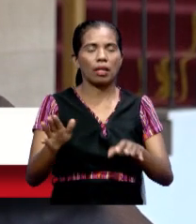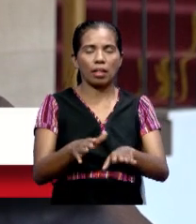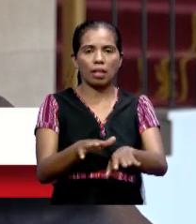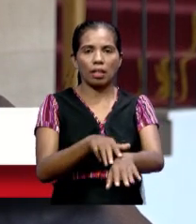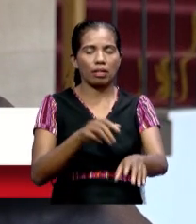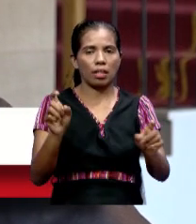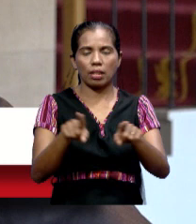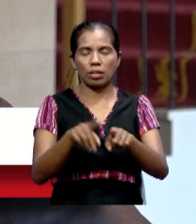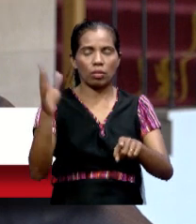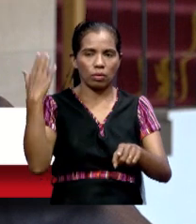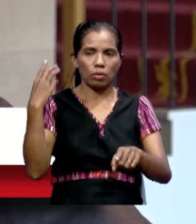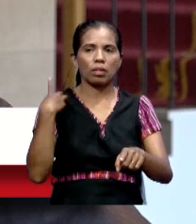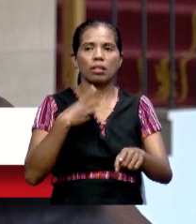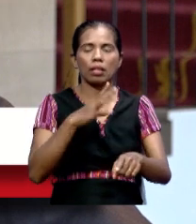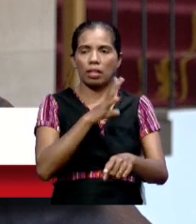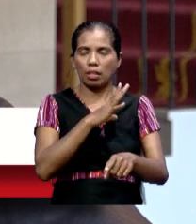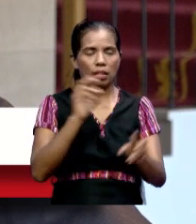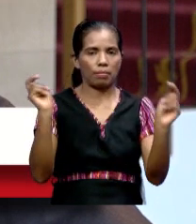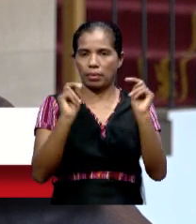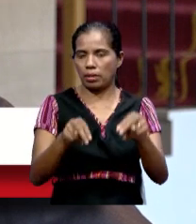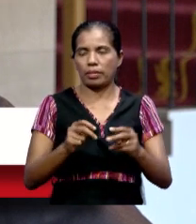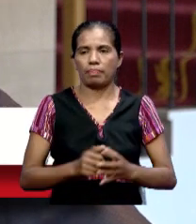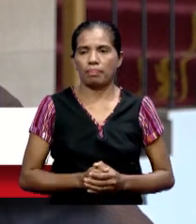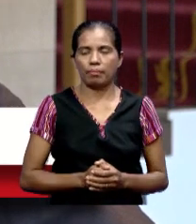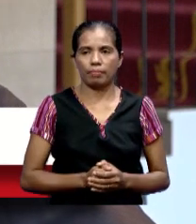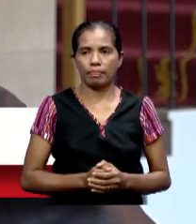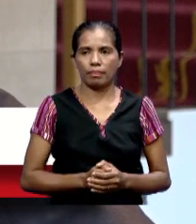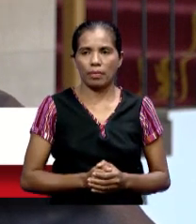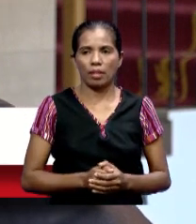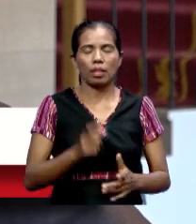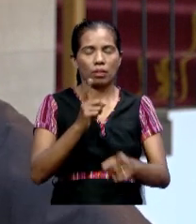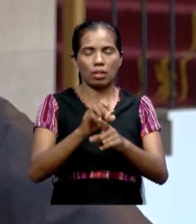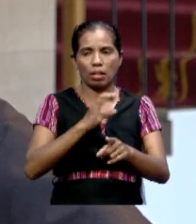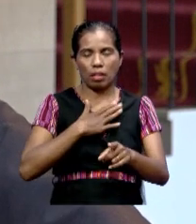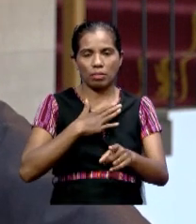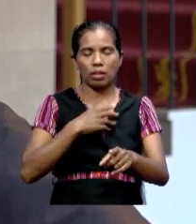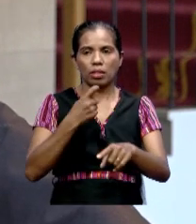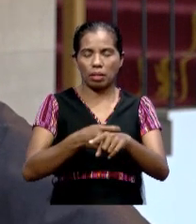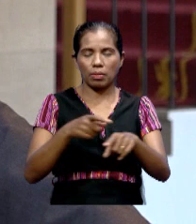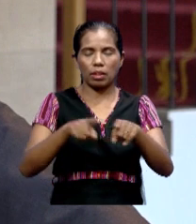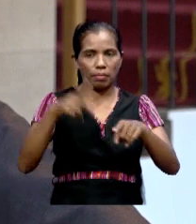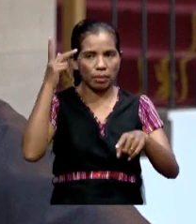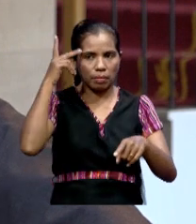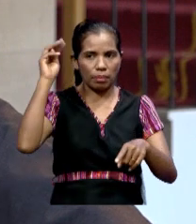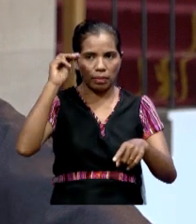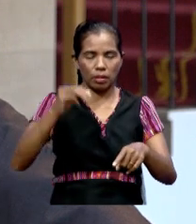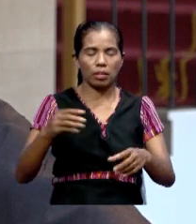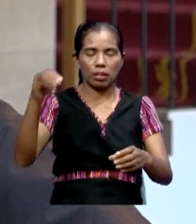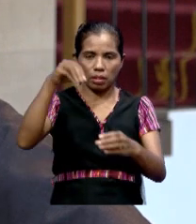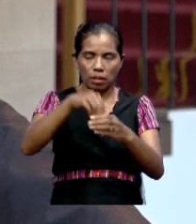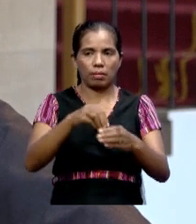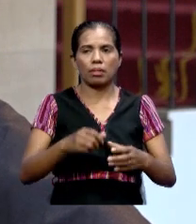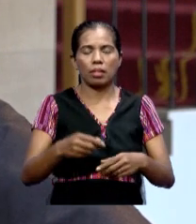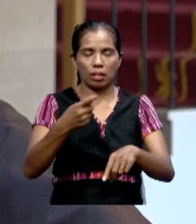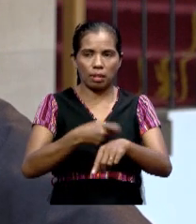rende 20 anos nela precisa, né? Claro que lá só não há tempo nesse primeiro ministro, mas nesse tamanho tempo